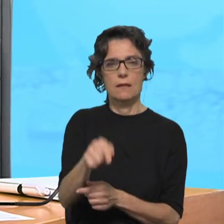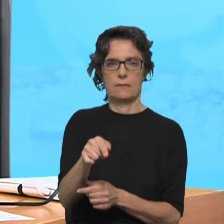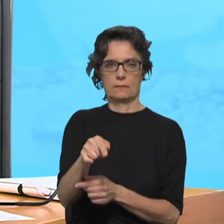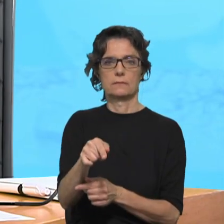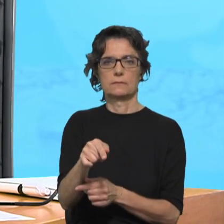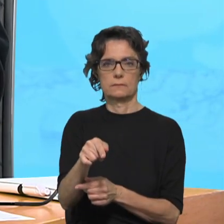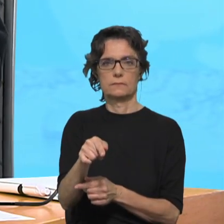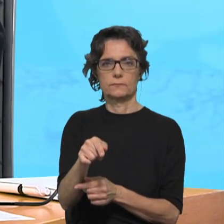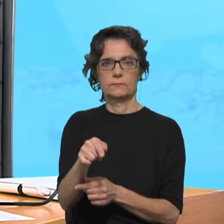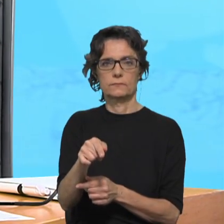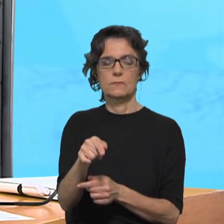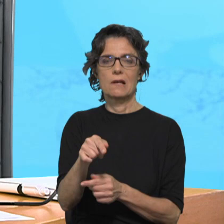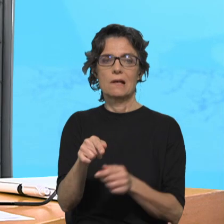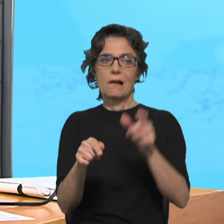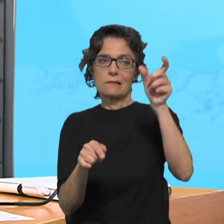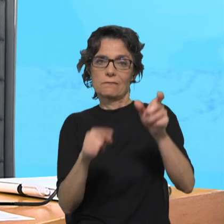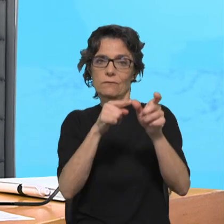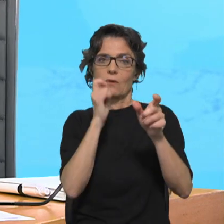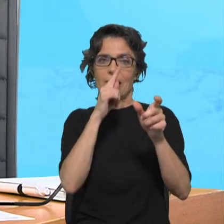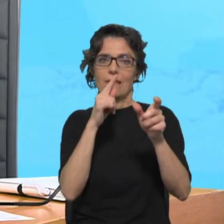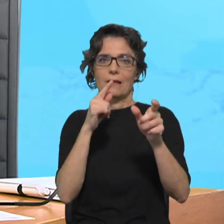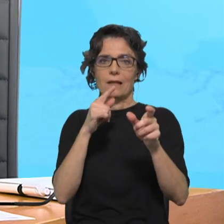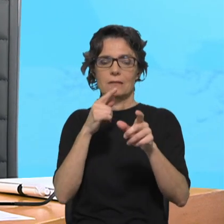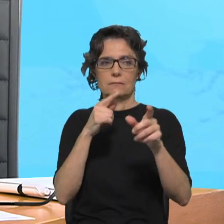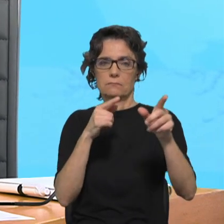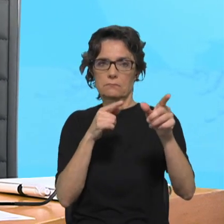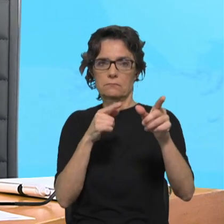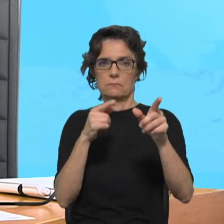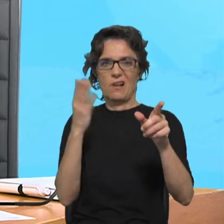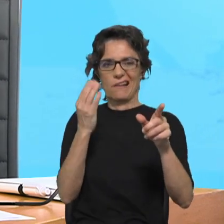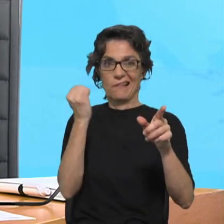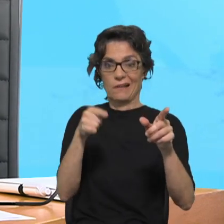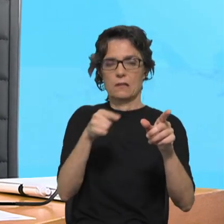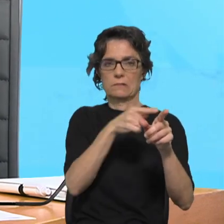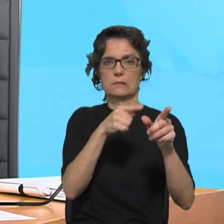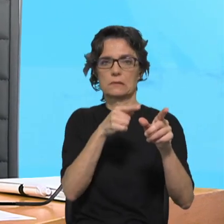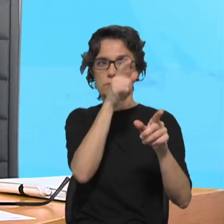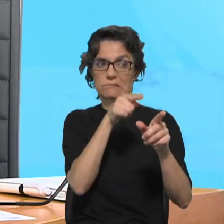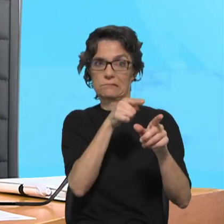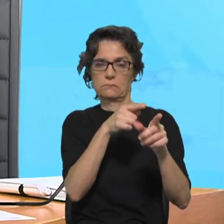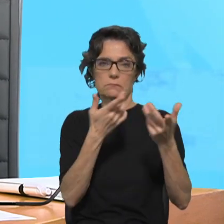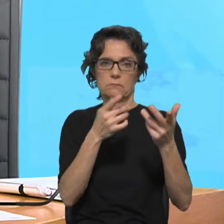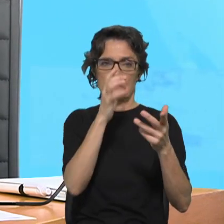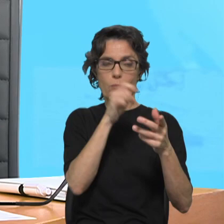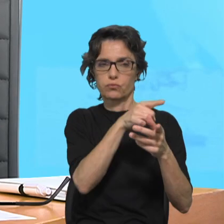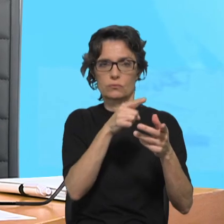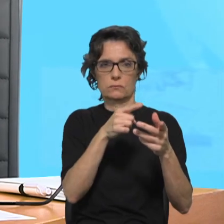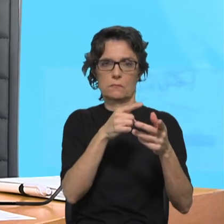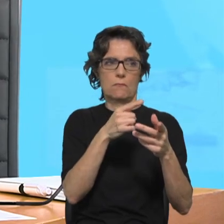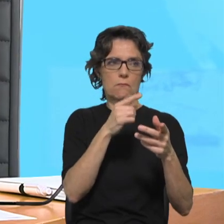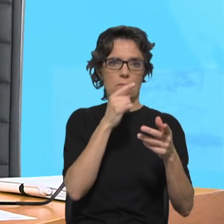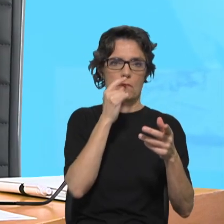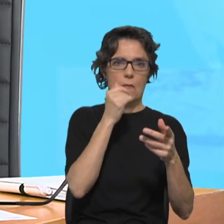vítimas. Os abusadores têm que ser responsabilizados. Sejam eles padres, médicos,